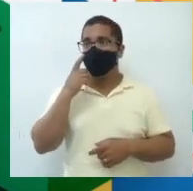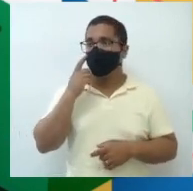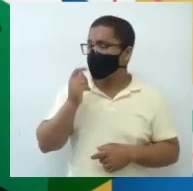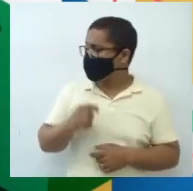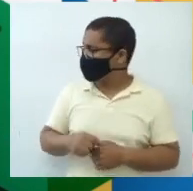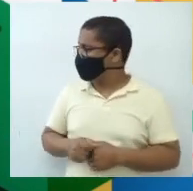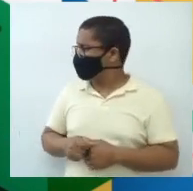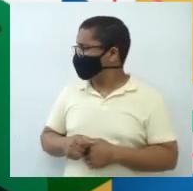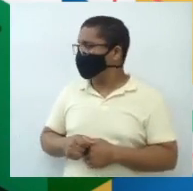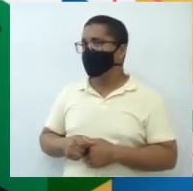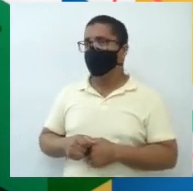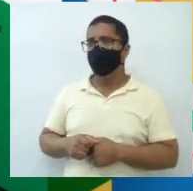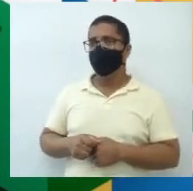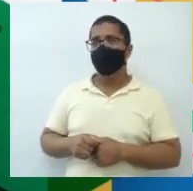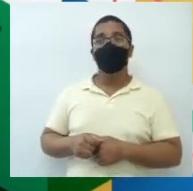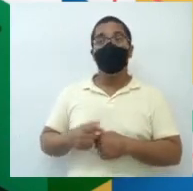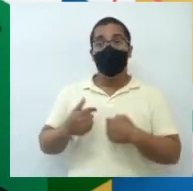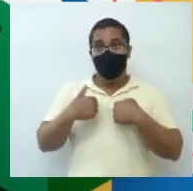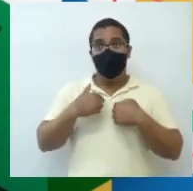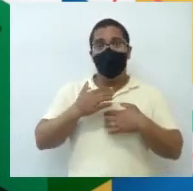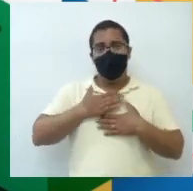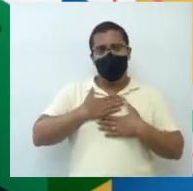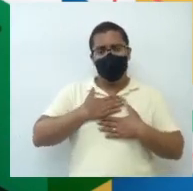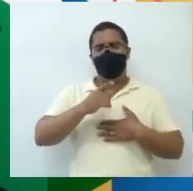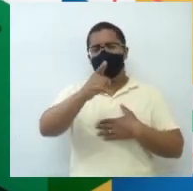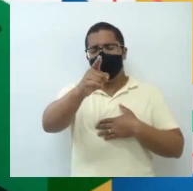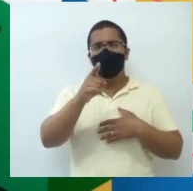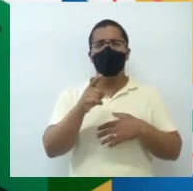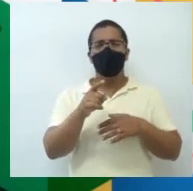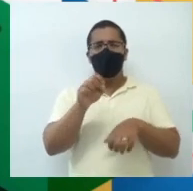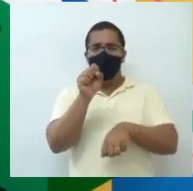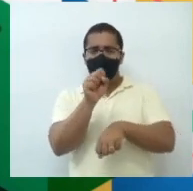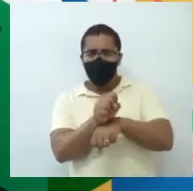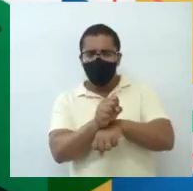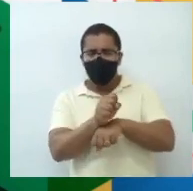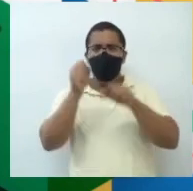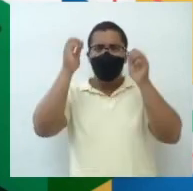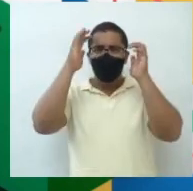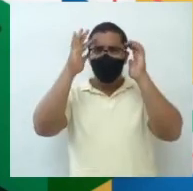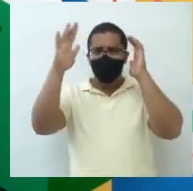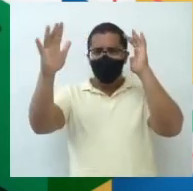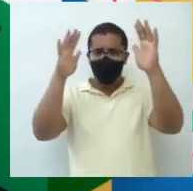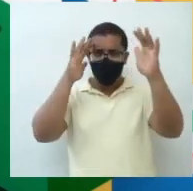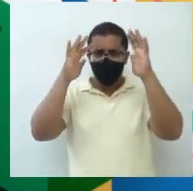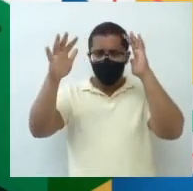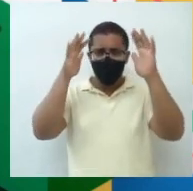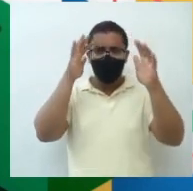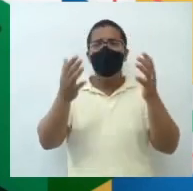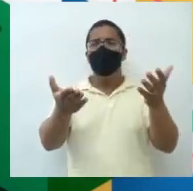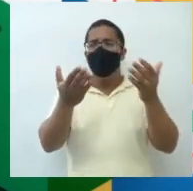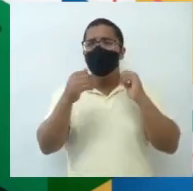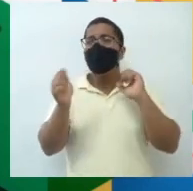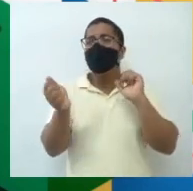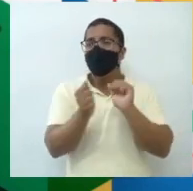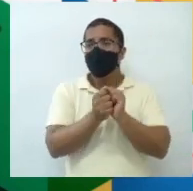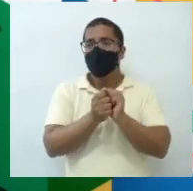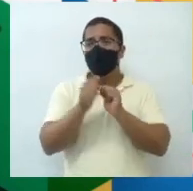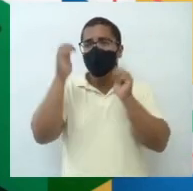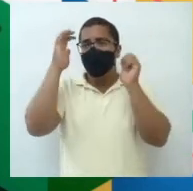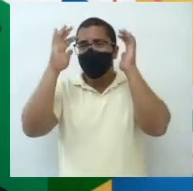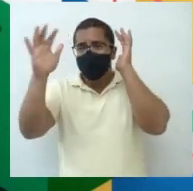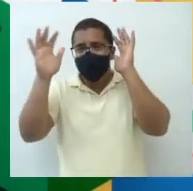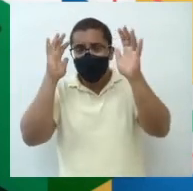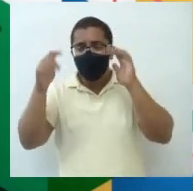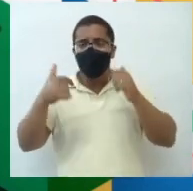ele usa aqui Eu sempre gosto de que você pare um pouquinho raciocine comigo Pense comigo vou trazer as coisas